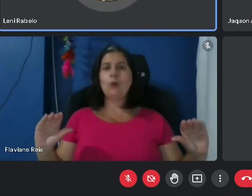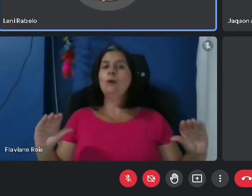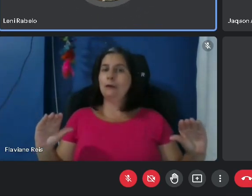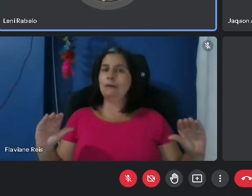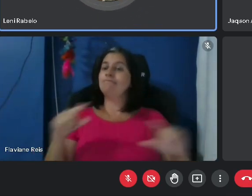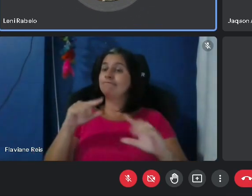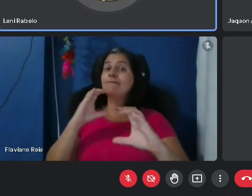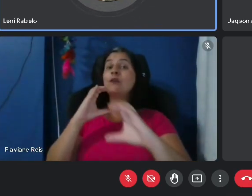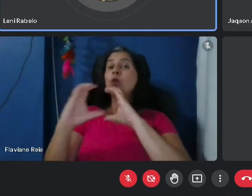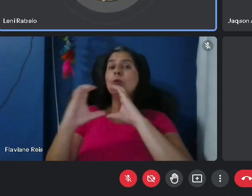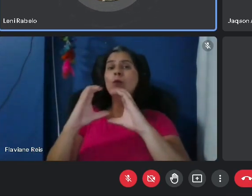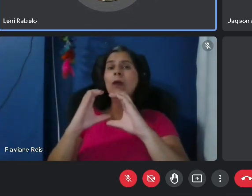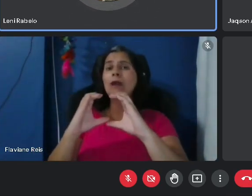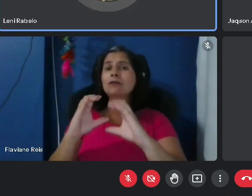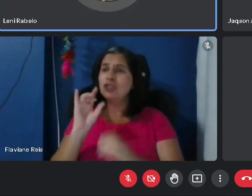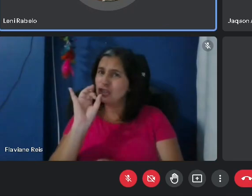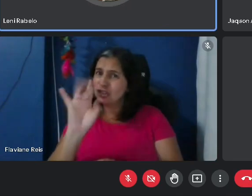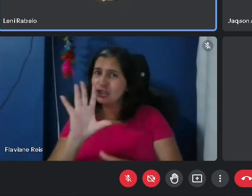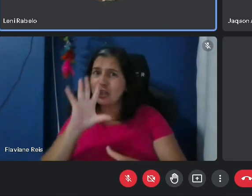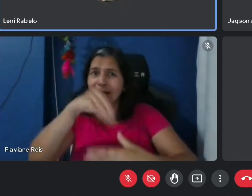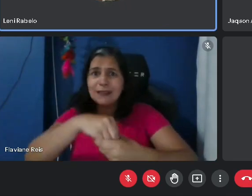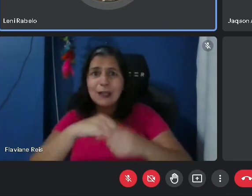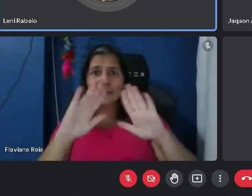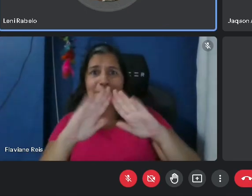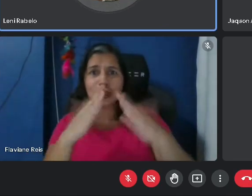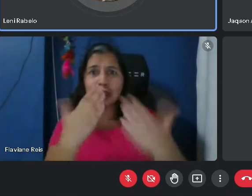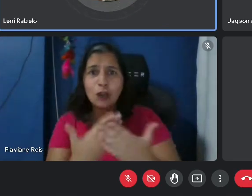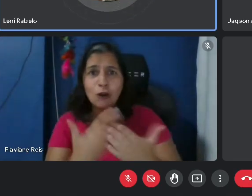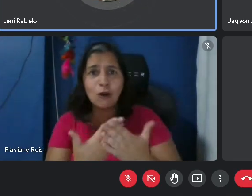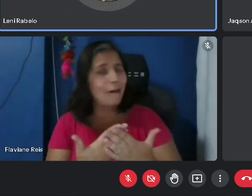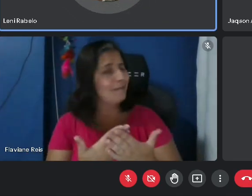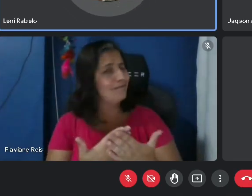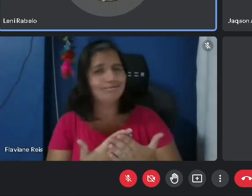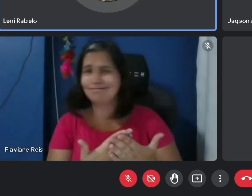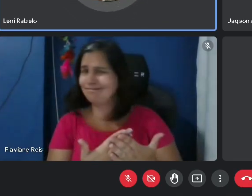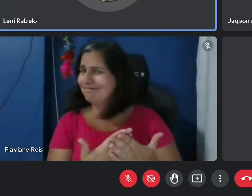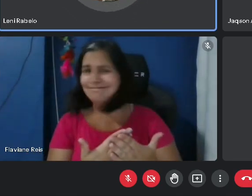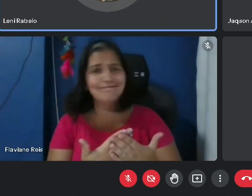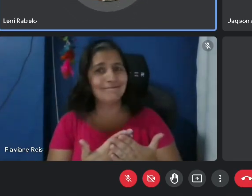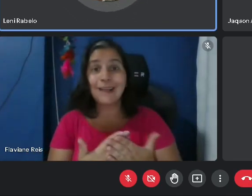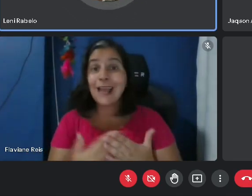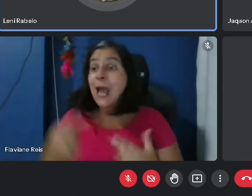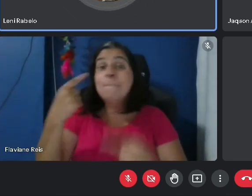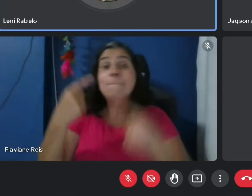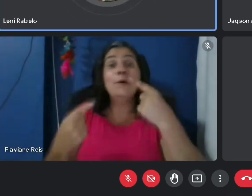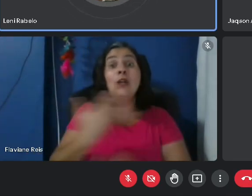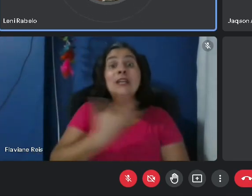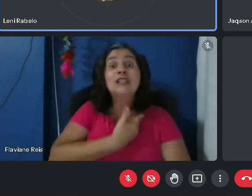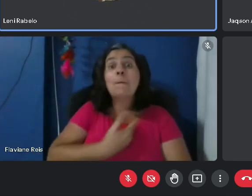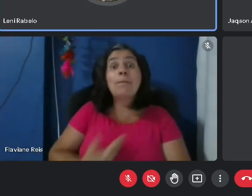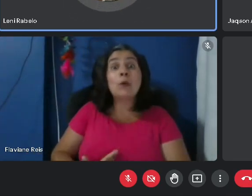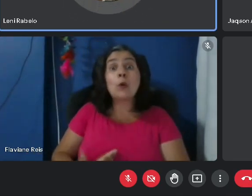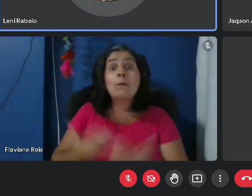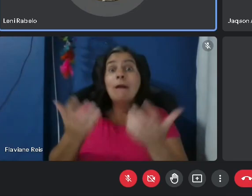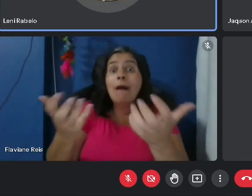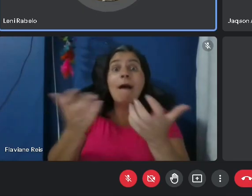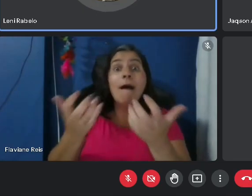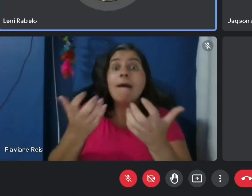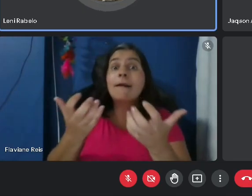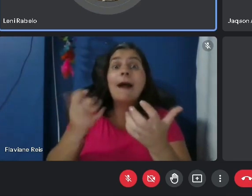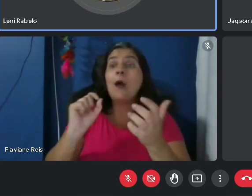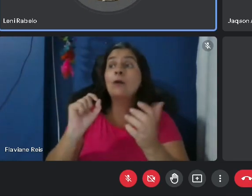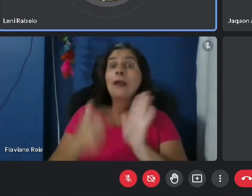comunicação. Nós queremos só um conforto. Nós queremos um conforto acerca dessa comunicação. É só dentro